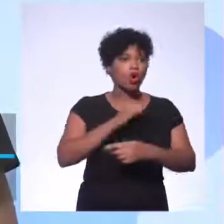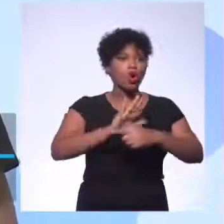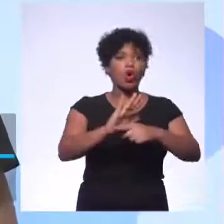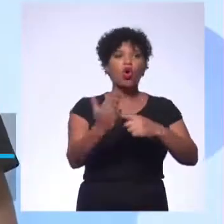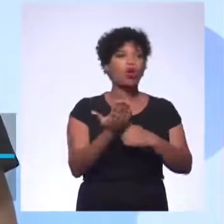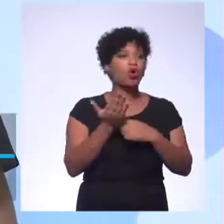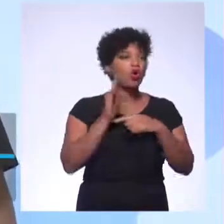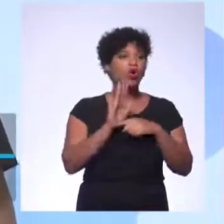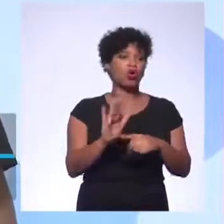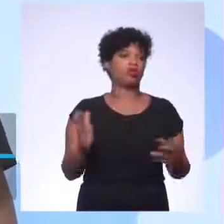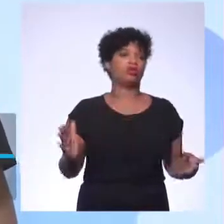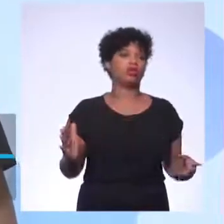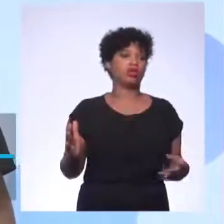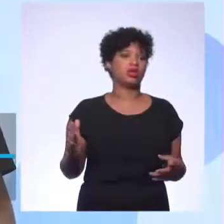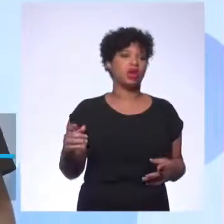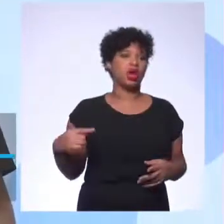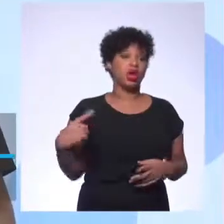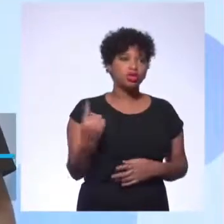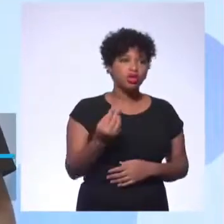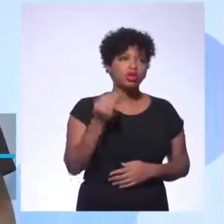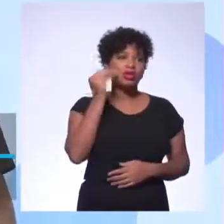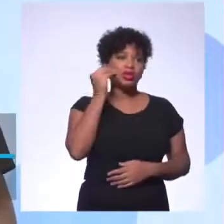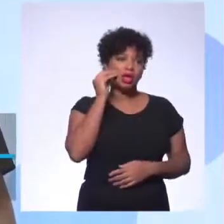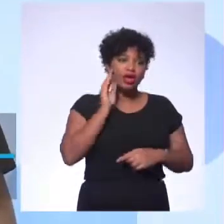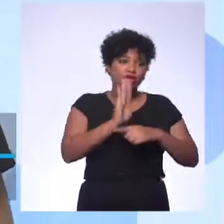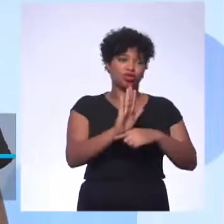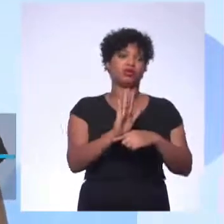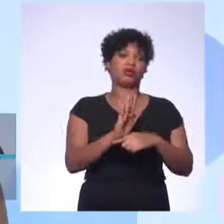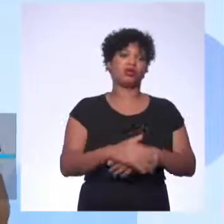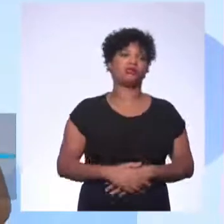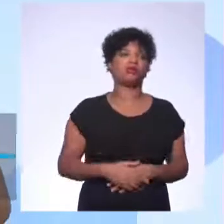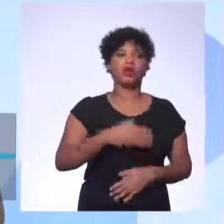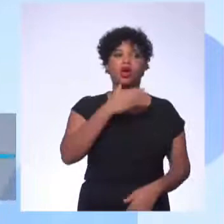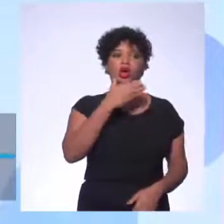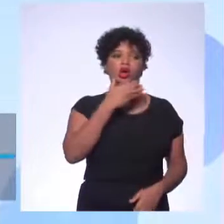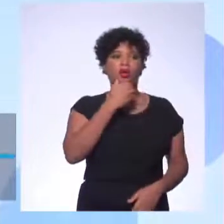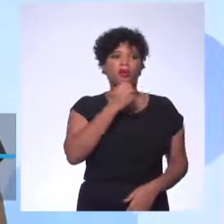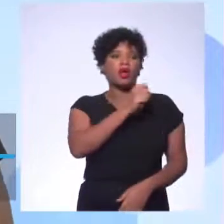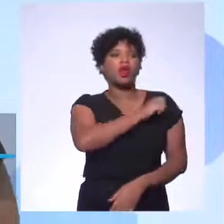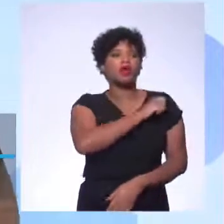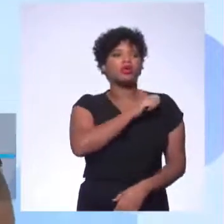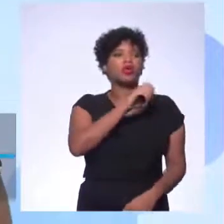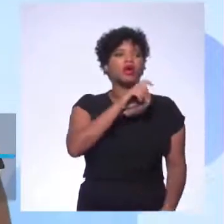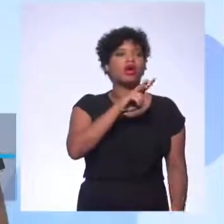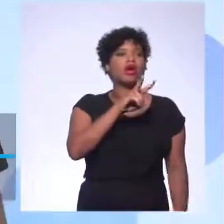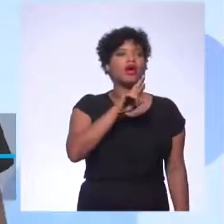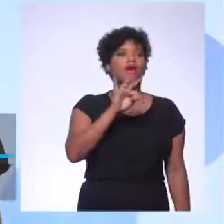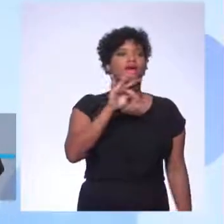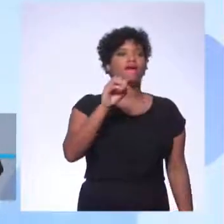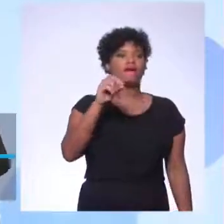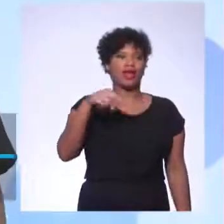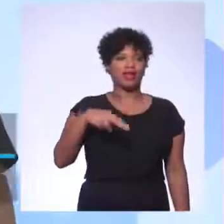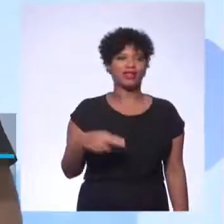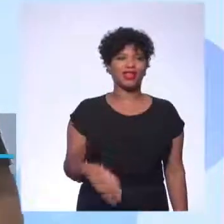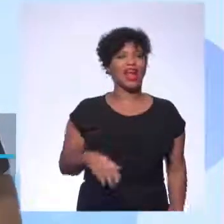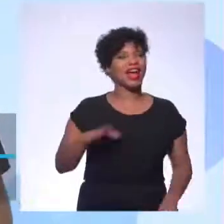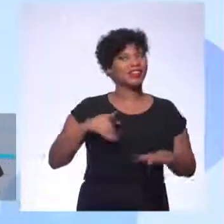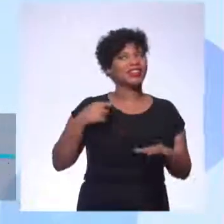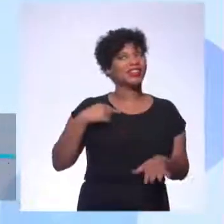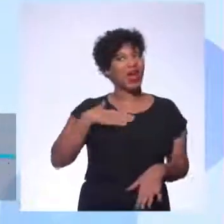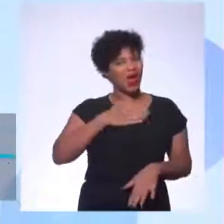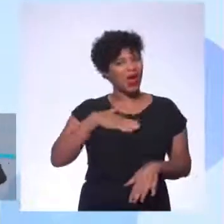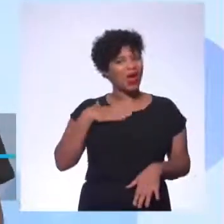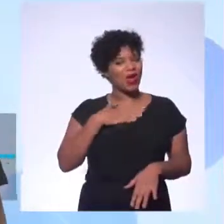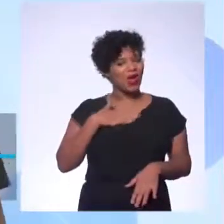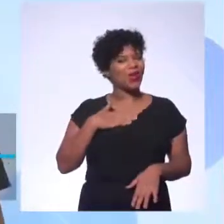aqui a gente também está tentando colaborar, né? O aluno Everton colocou assim, às vezes eu até gosto de entrar numa polêmica, entendeu? E depois o